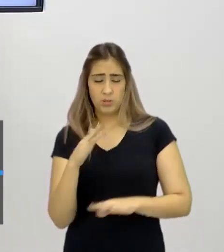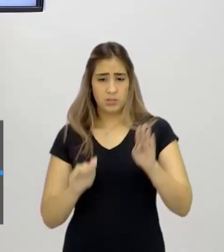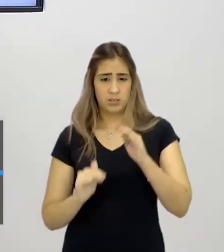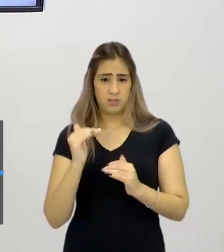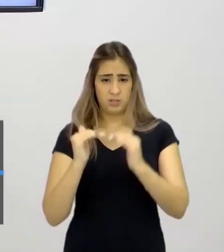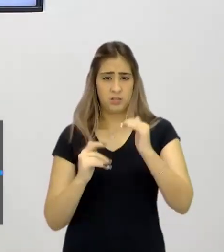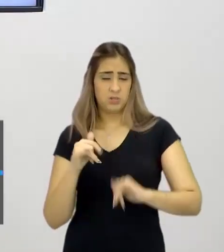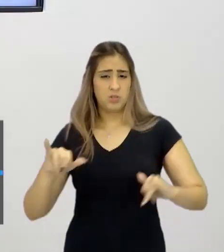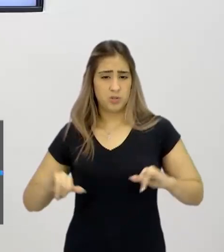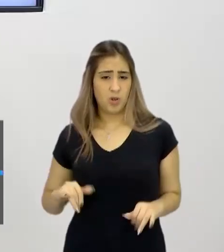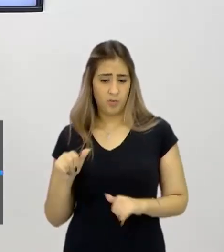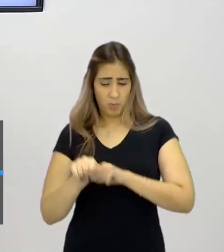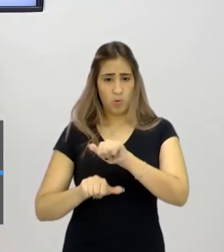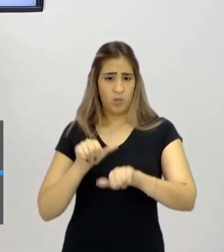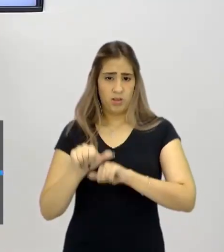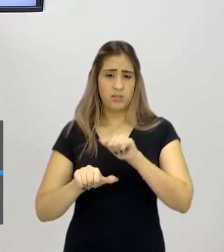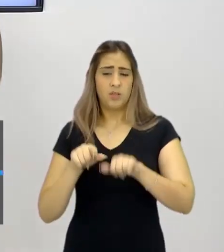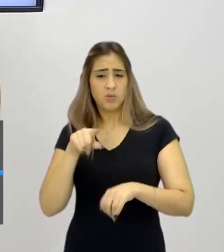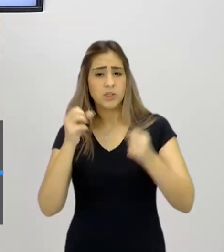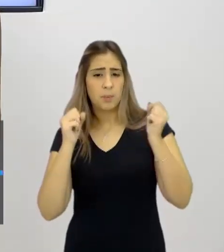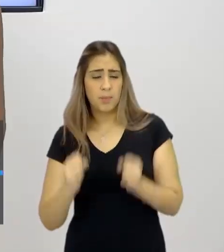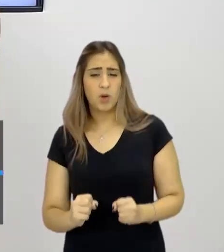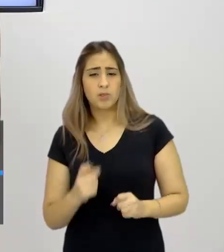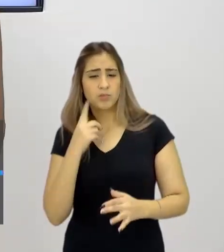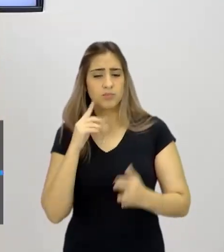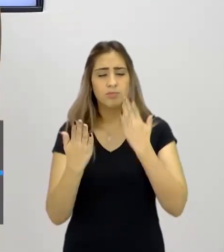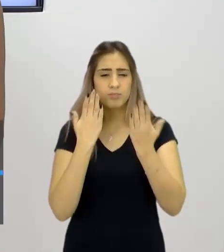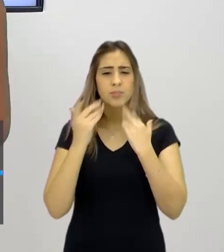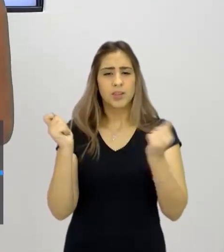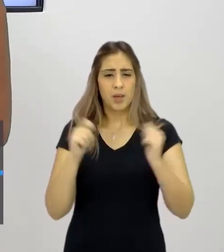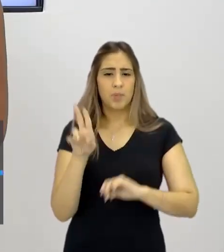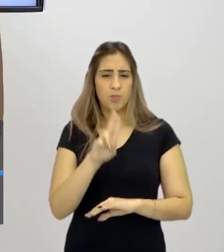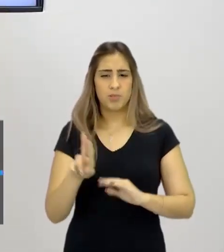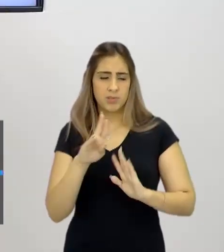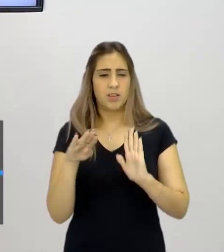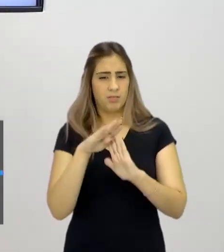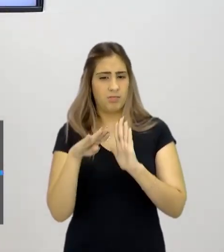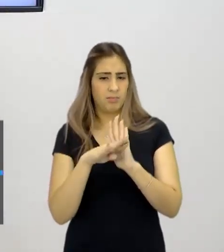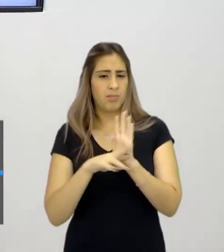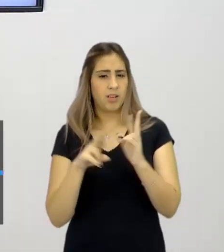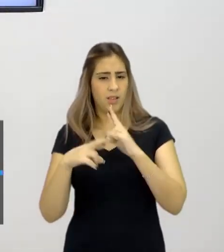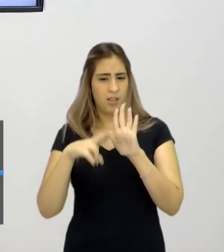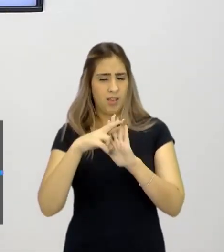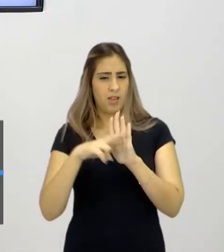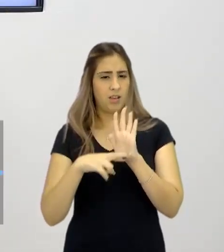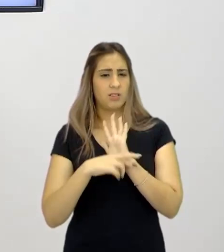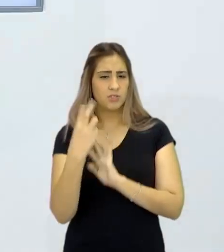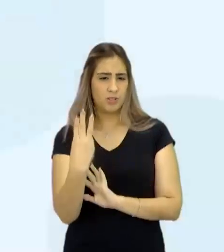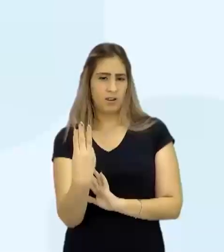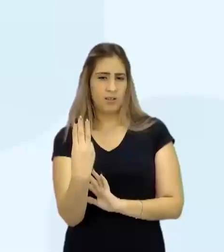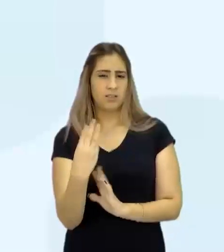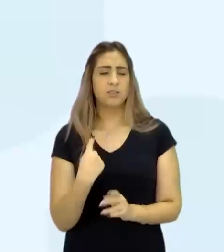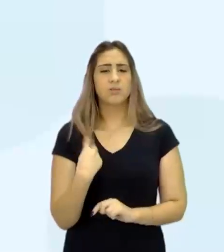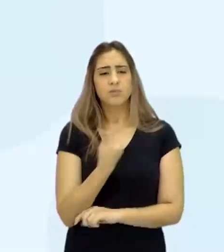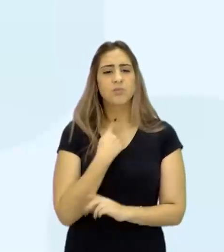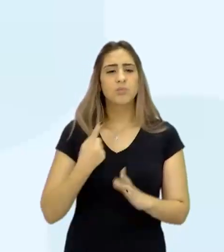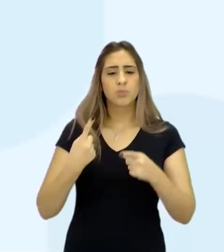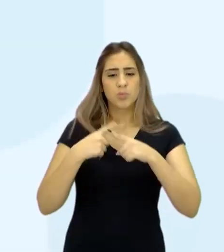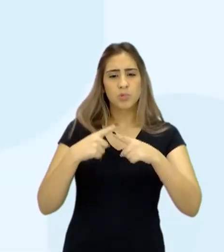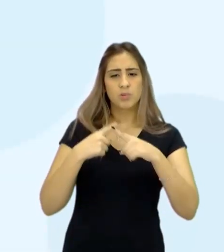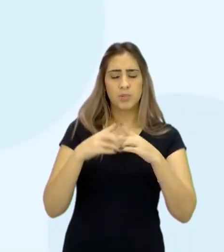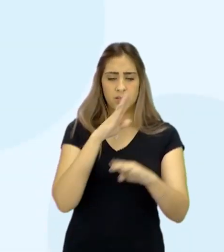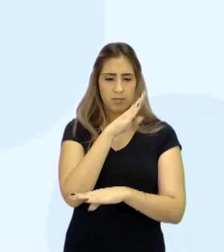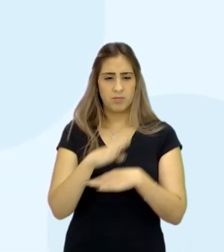grandezas sofrem alteração, você pode desconfiar que dá para usar uma regra de 3, tá bom? Então, ó, toda vez que você multiplicar em cruz